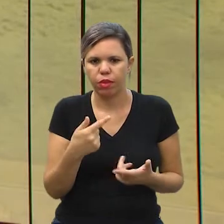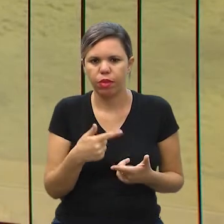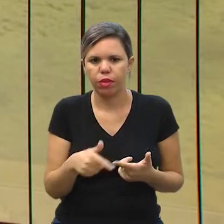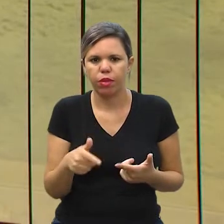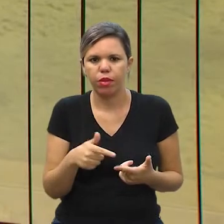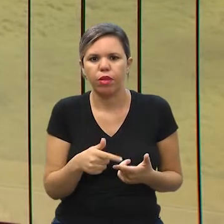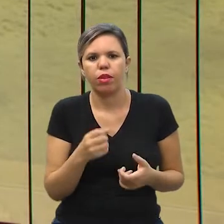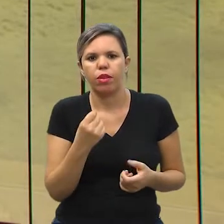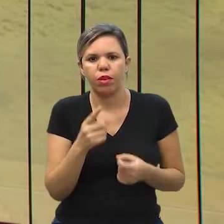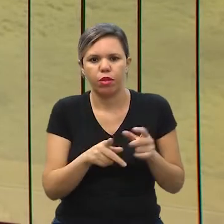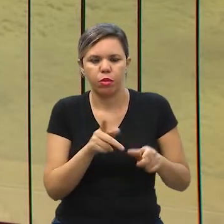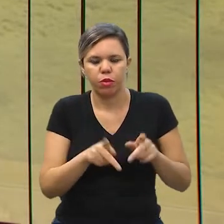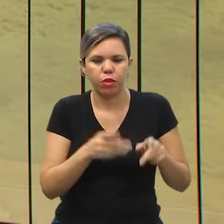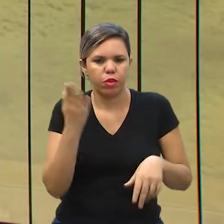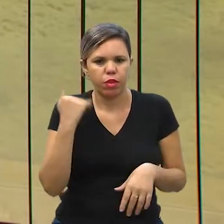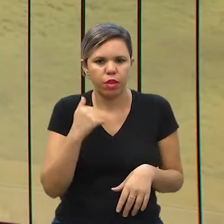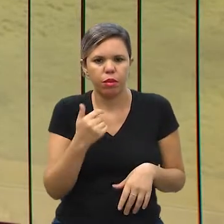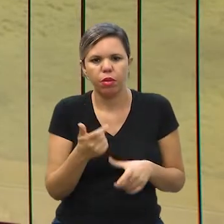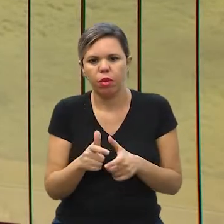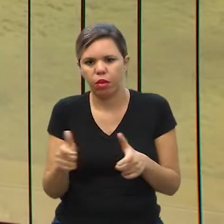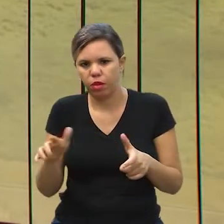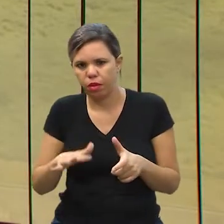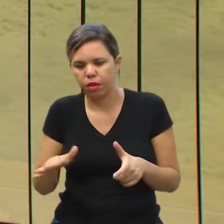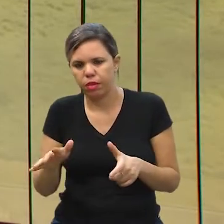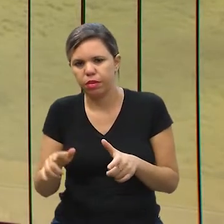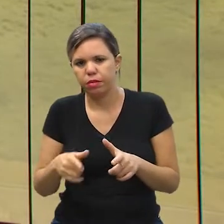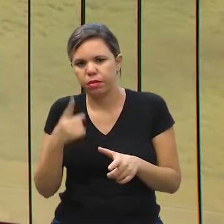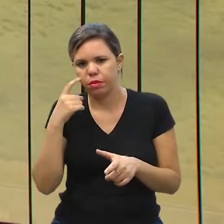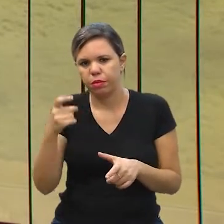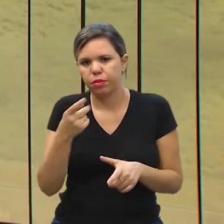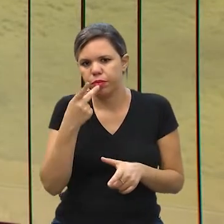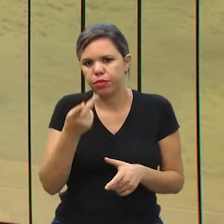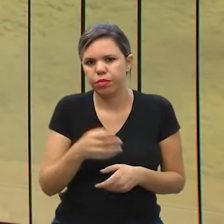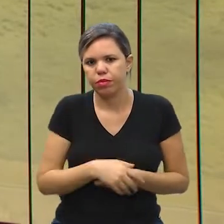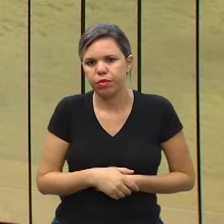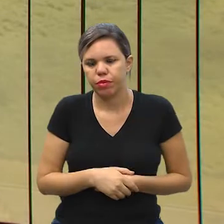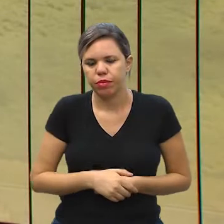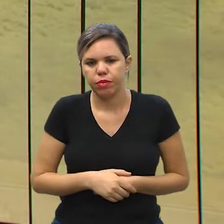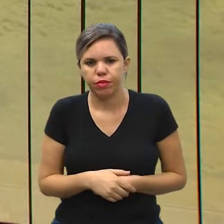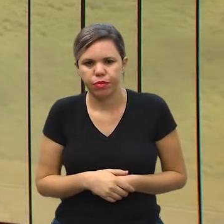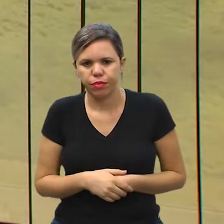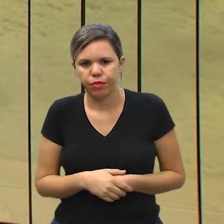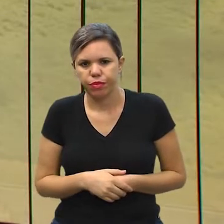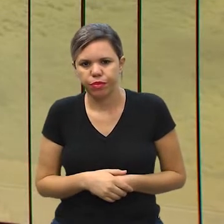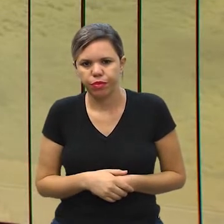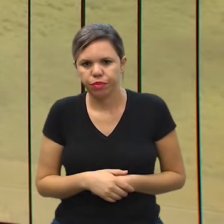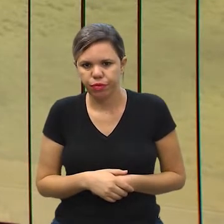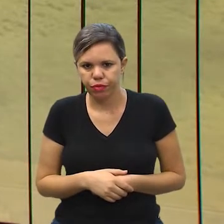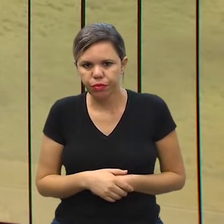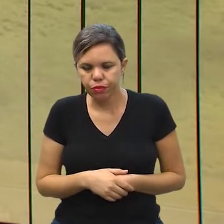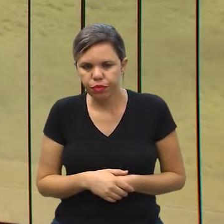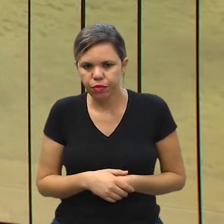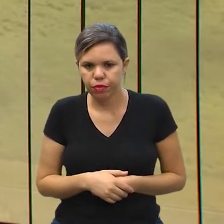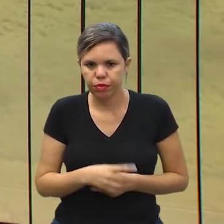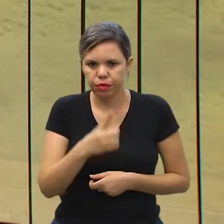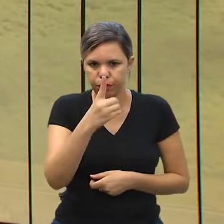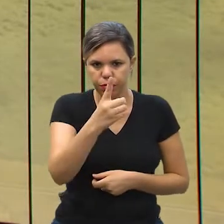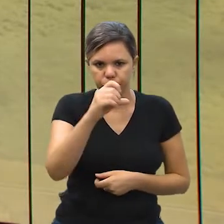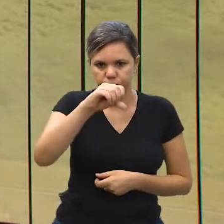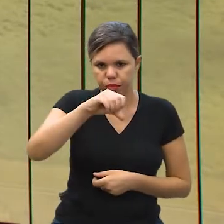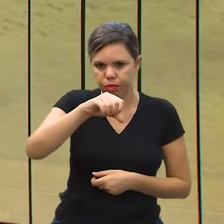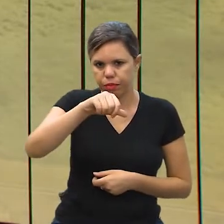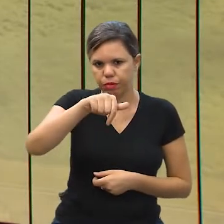trágica parte das pessoas sabe e uma outra interessante assim né é bom em